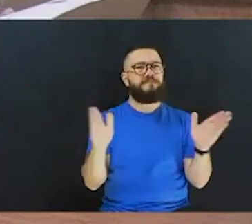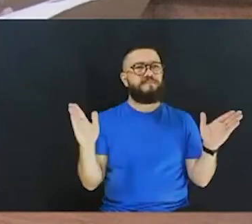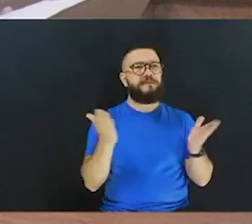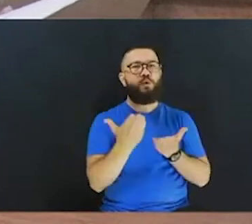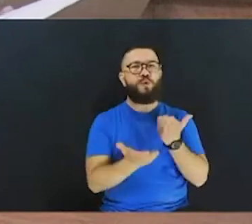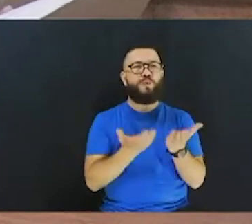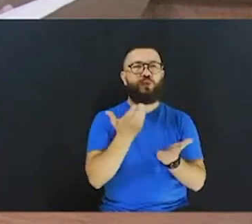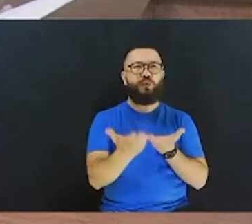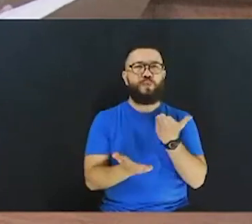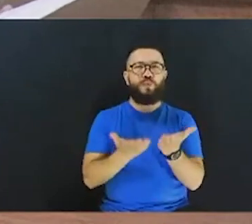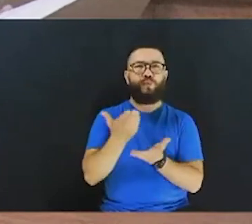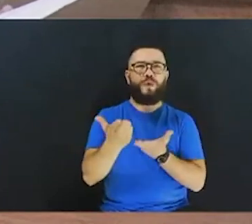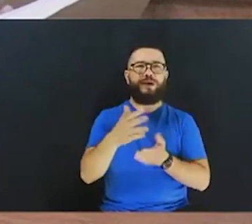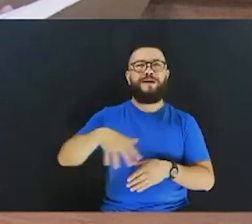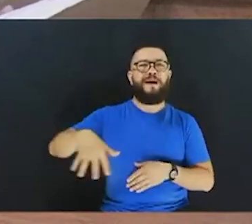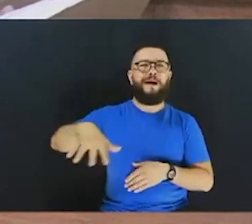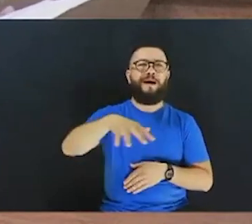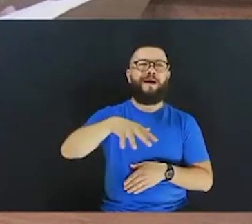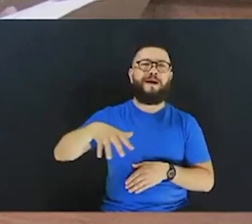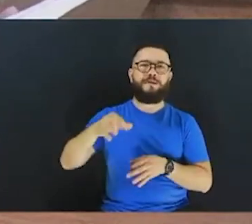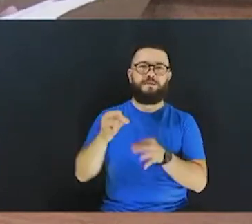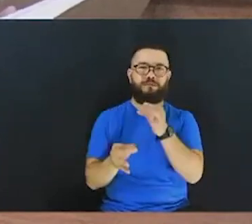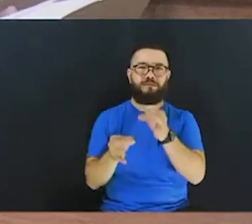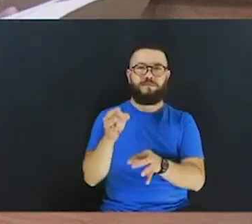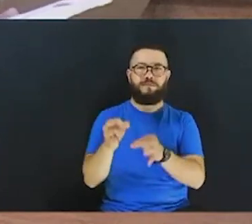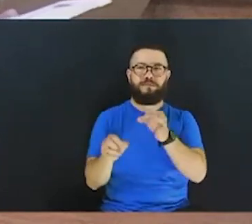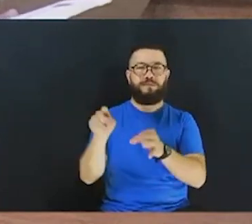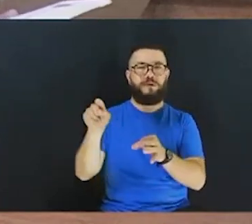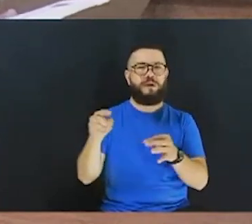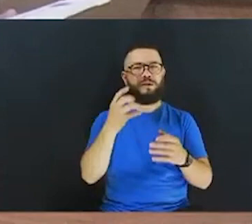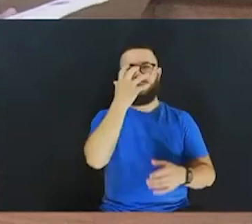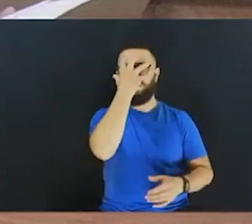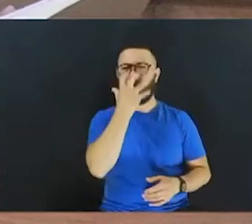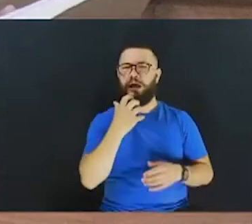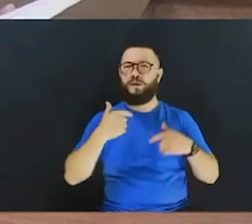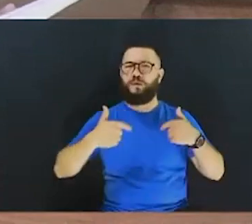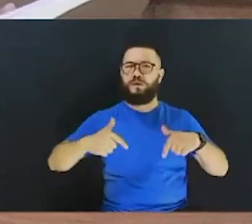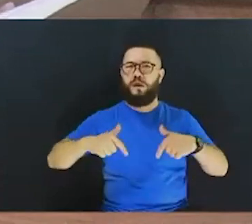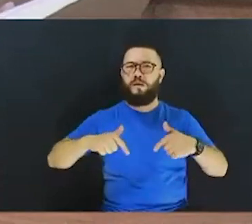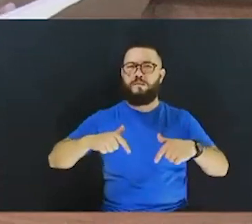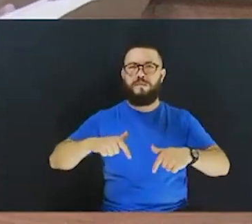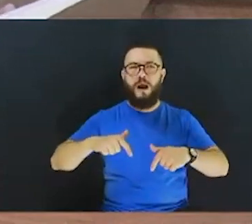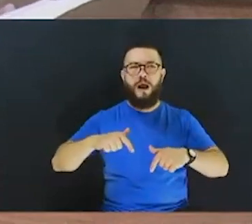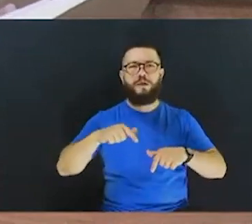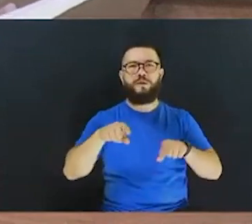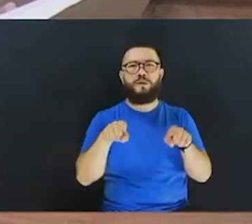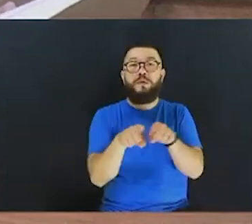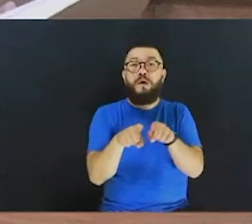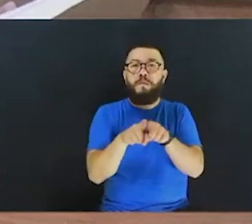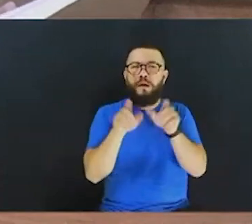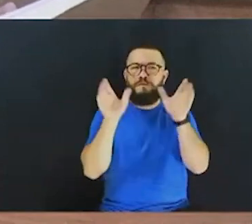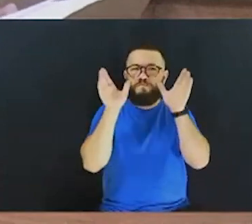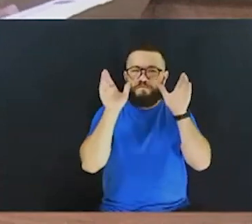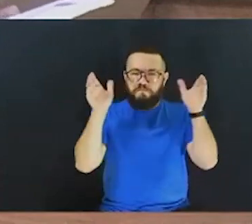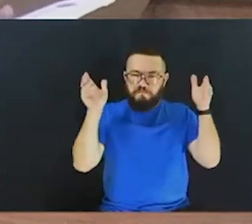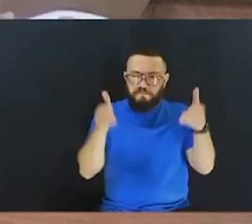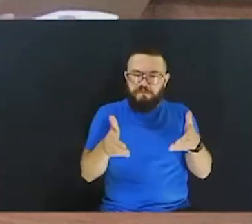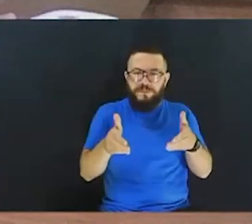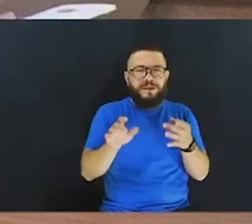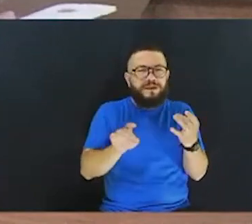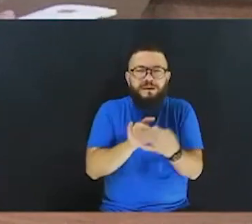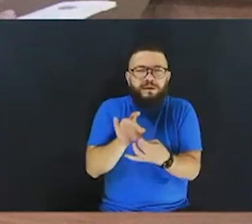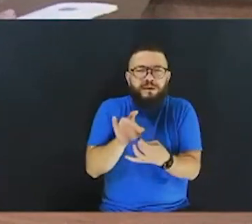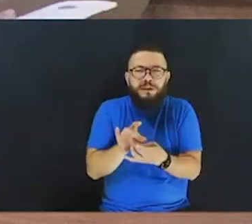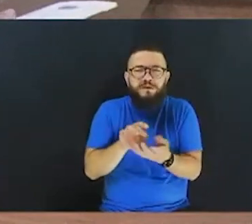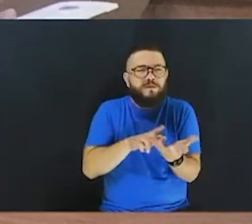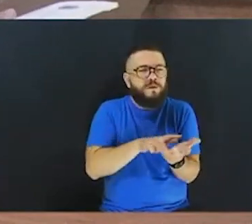oferecendo atendimento personalizado, com seriedade, eficiência e elevado padrão de qualidade, respeitando os interesses e